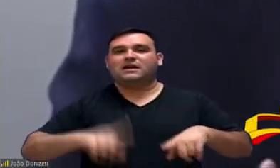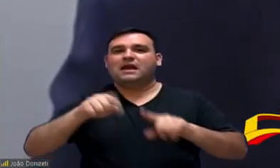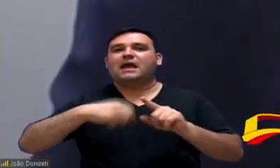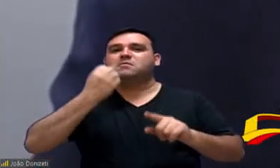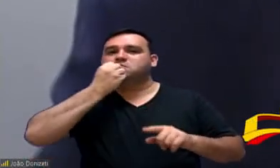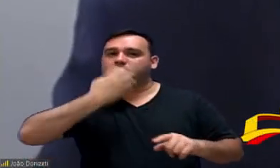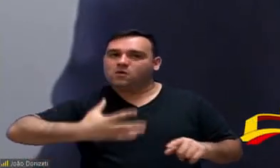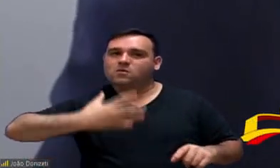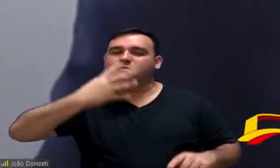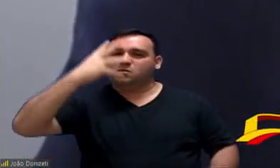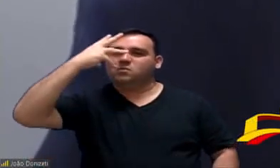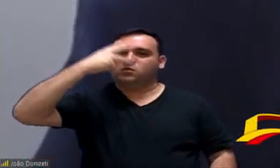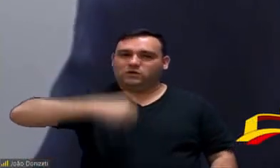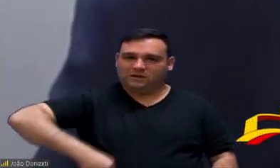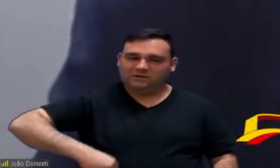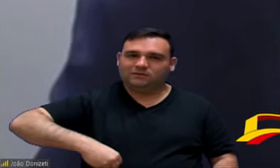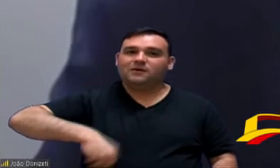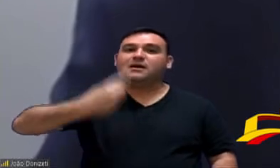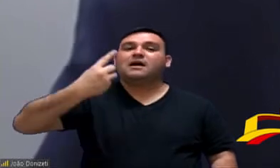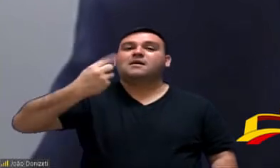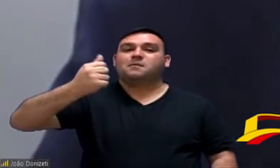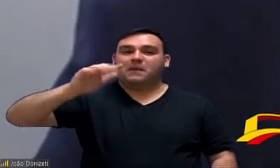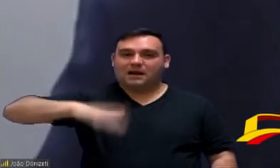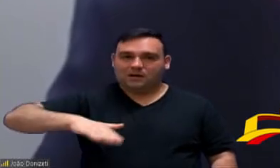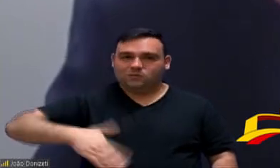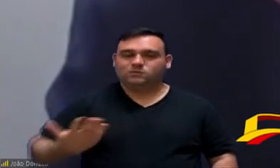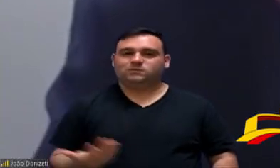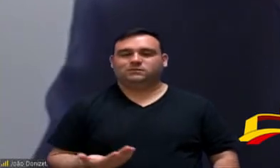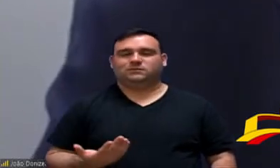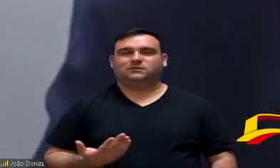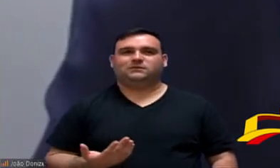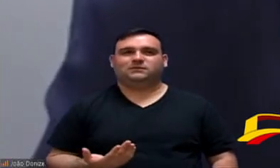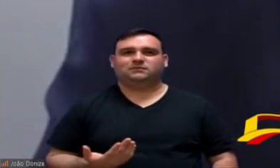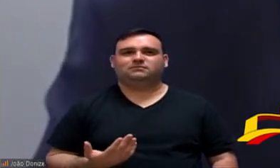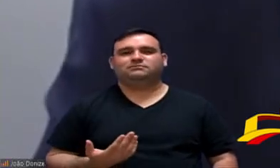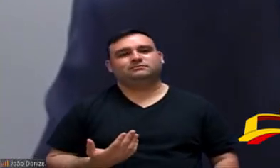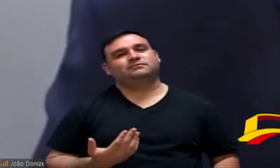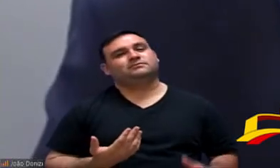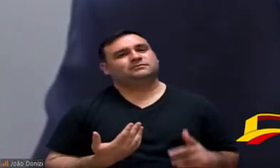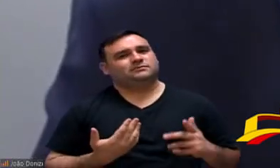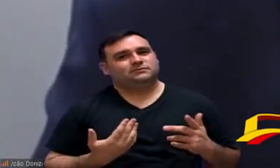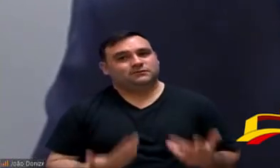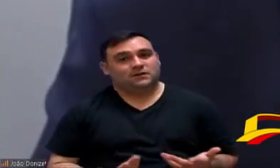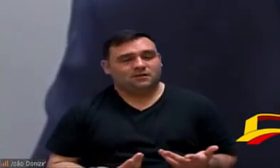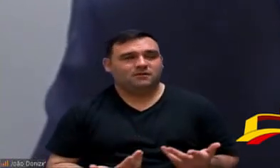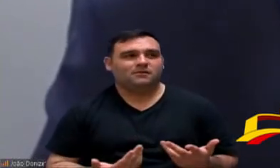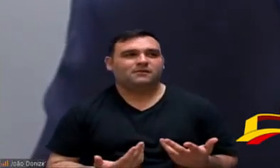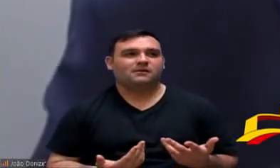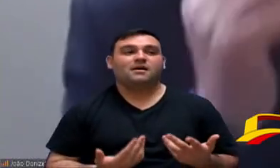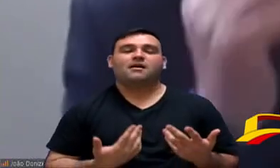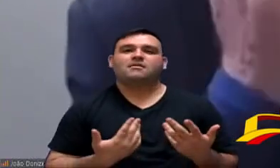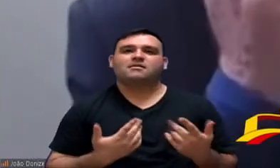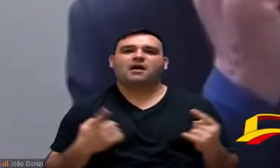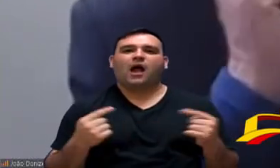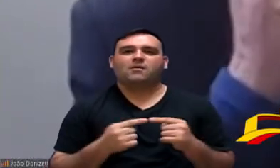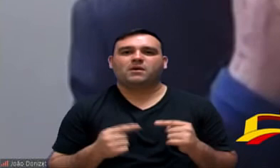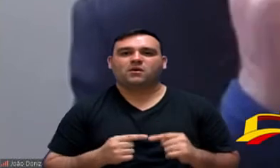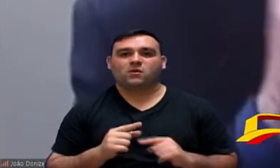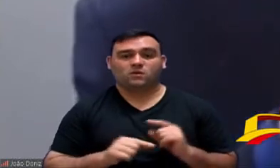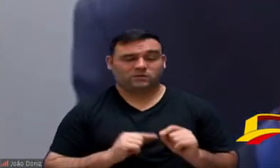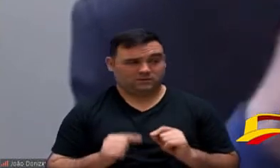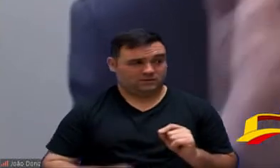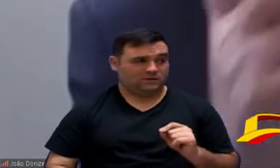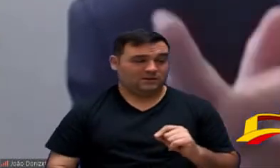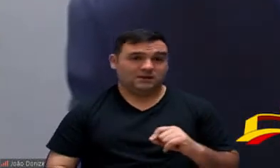trabalho bom, bonito e barato. Então, com relação, vereador,